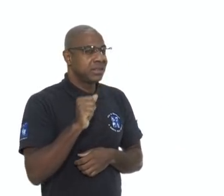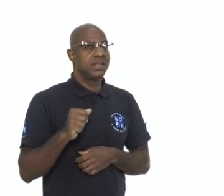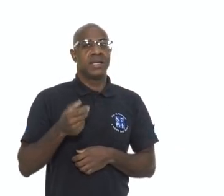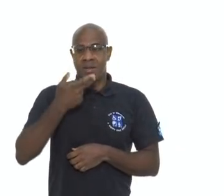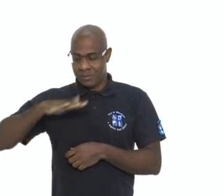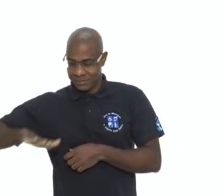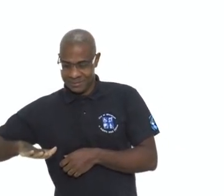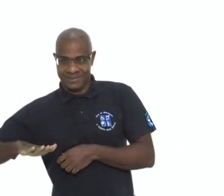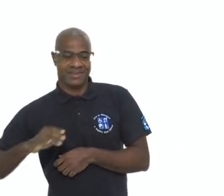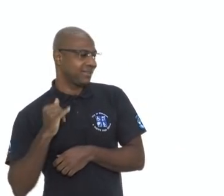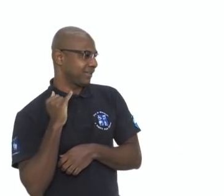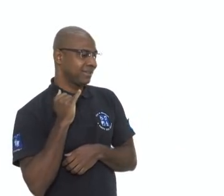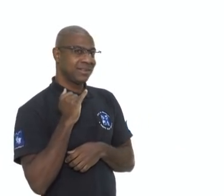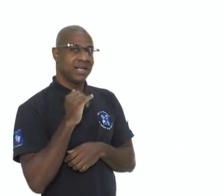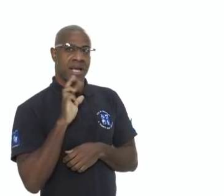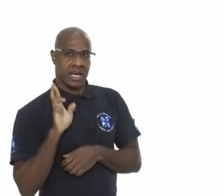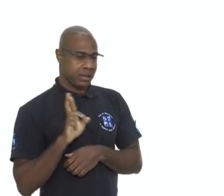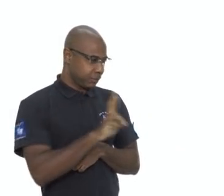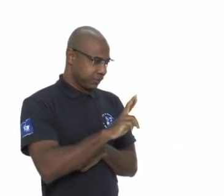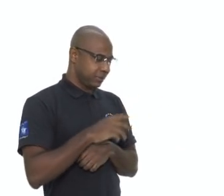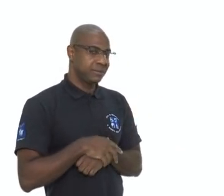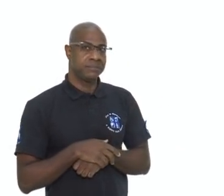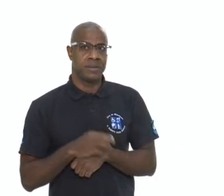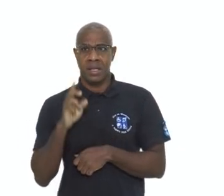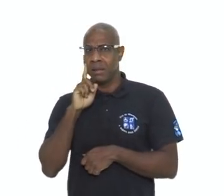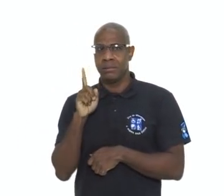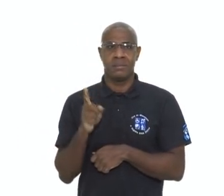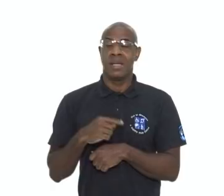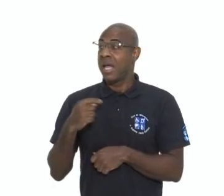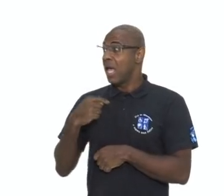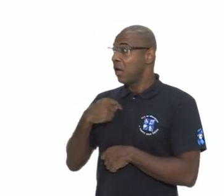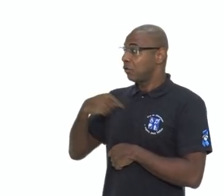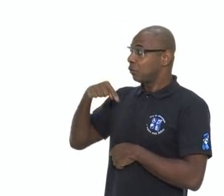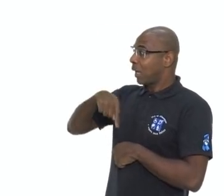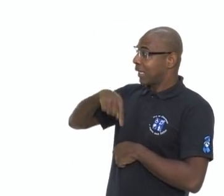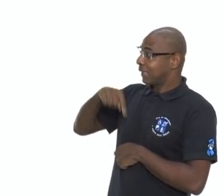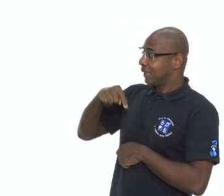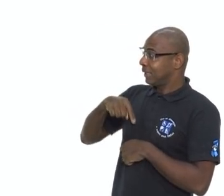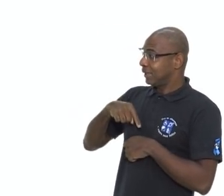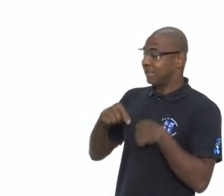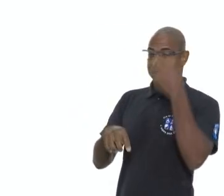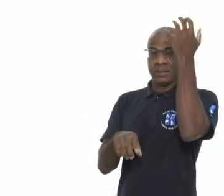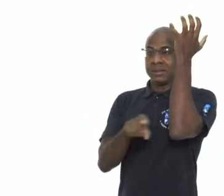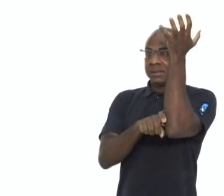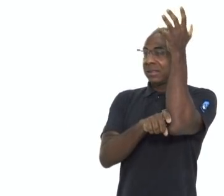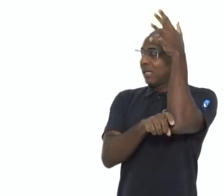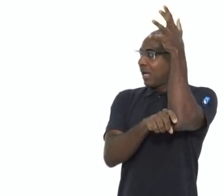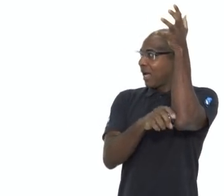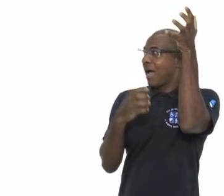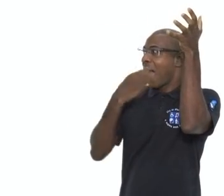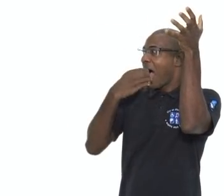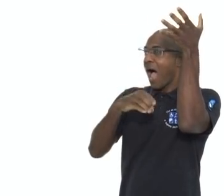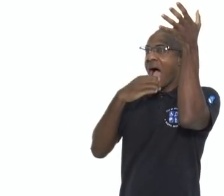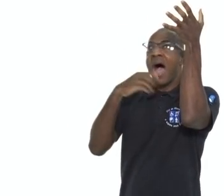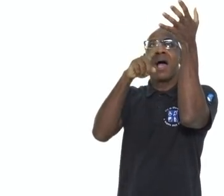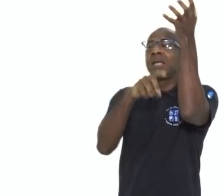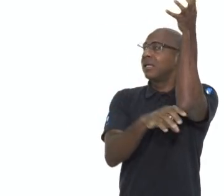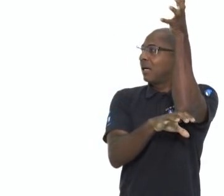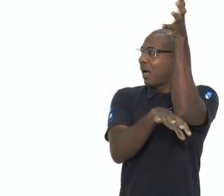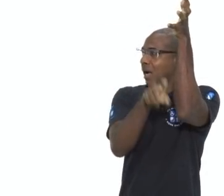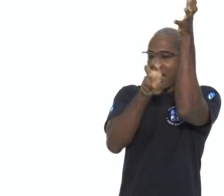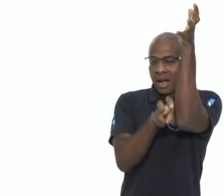príncipezinho, que se voltou, mas não viu nada. Eu estou aqui, disse a voz, debaixo da